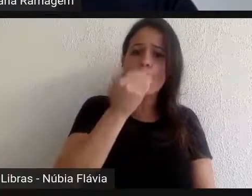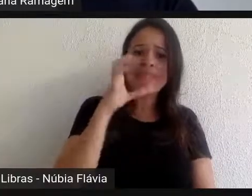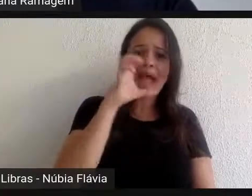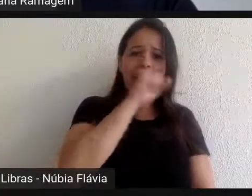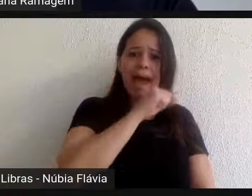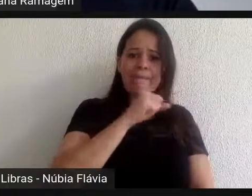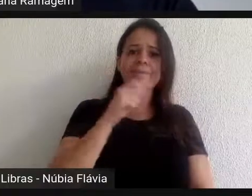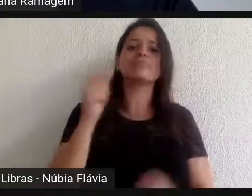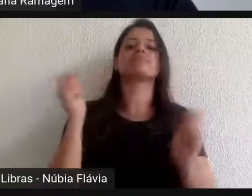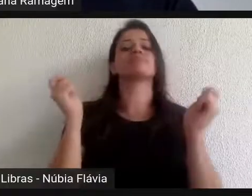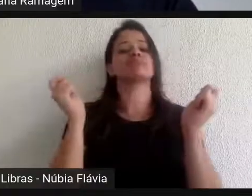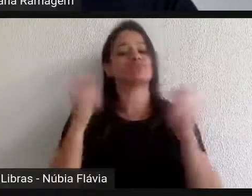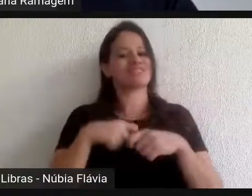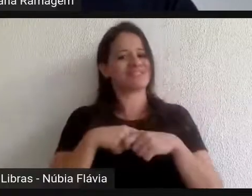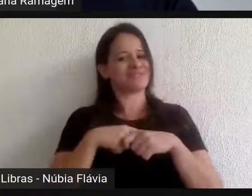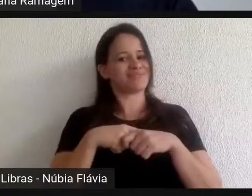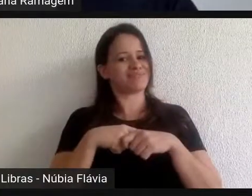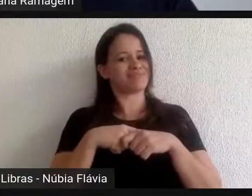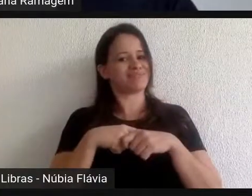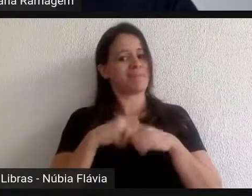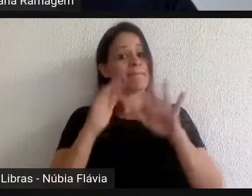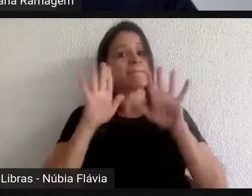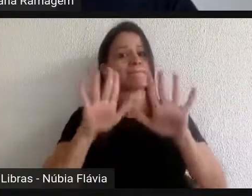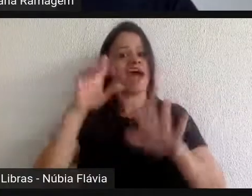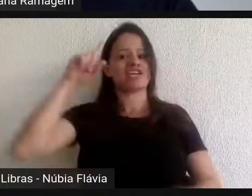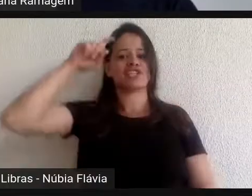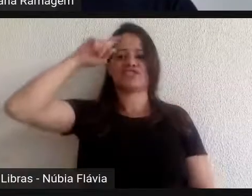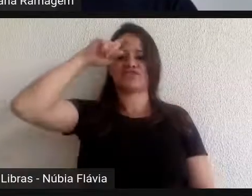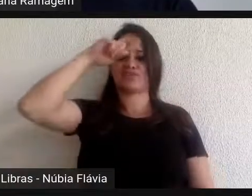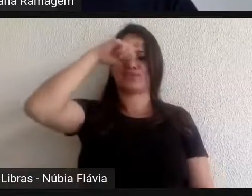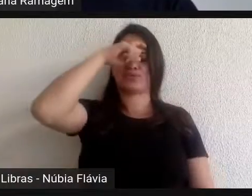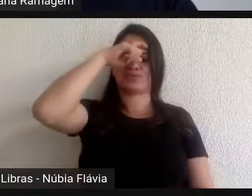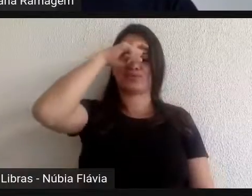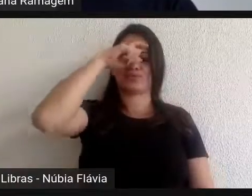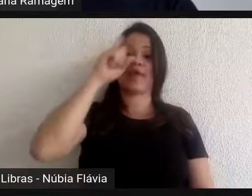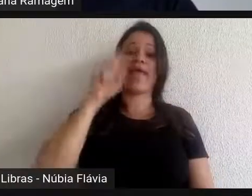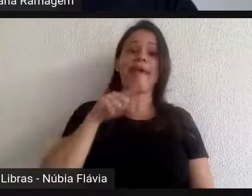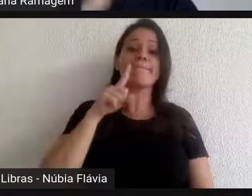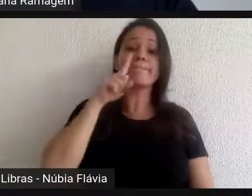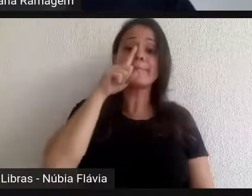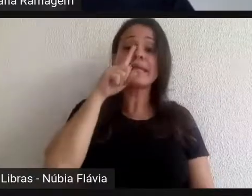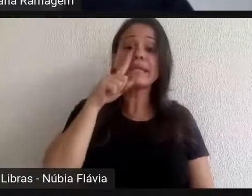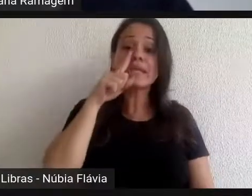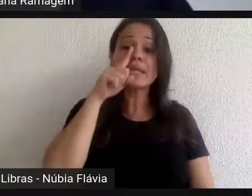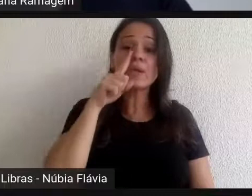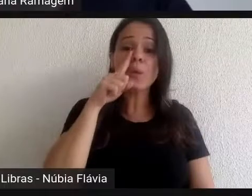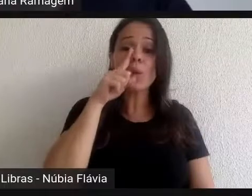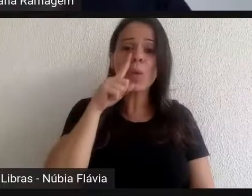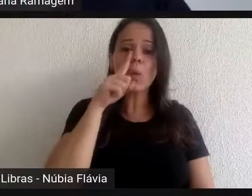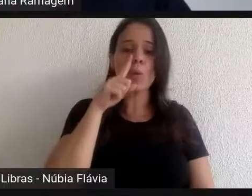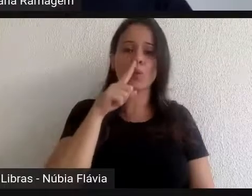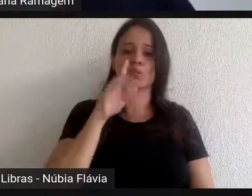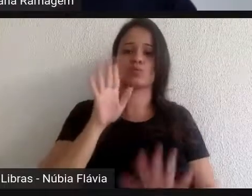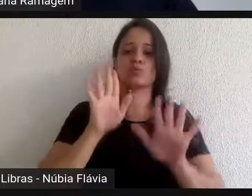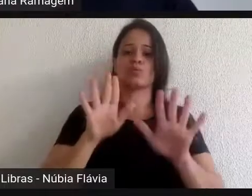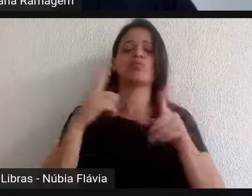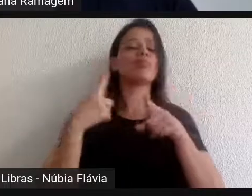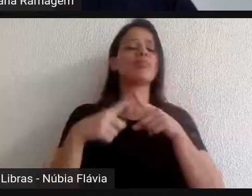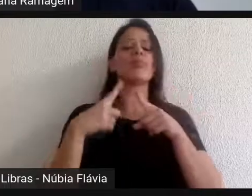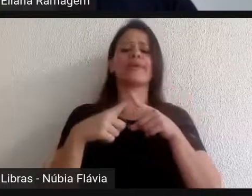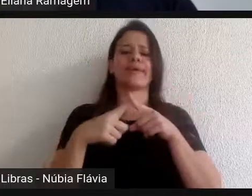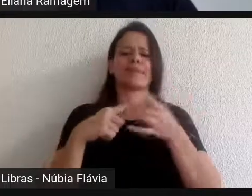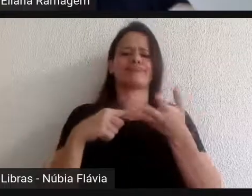É possível, mas é difícil. É muito difícil. Eu costumo dizer que o delivery ele é perigoso, tá? Por uma série